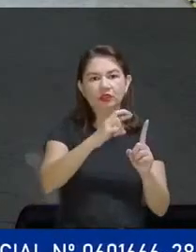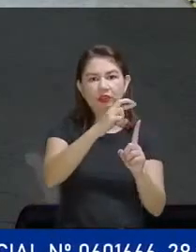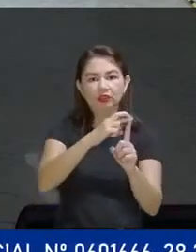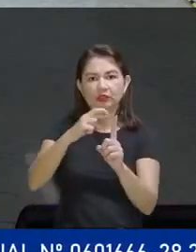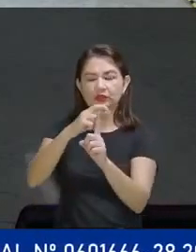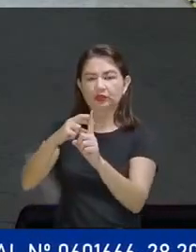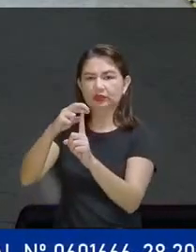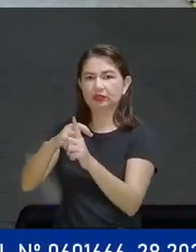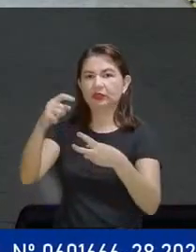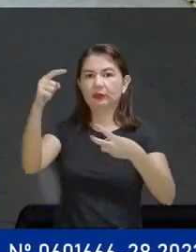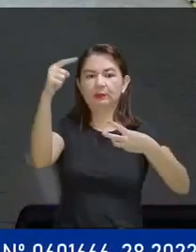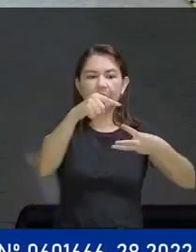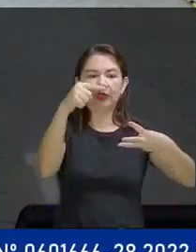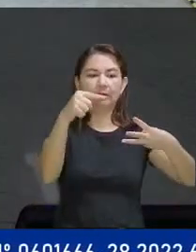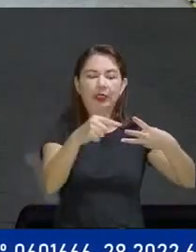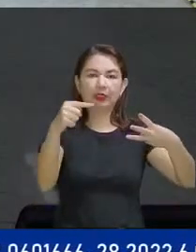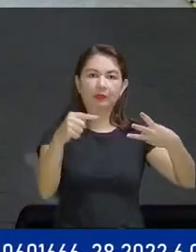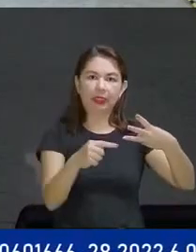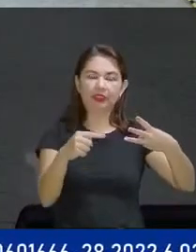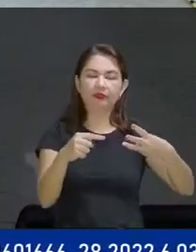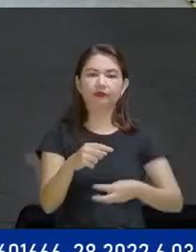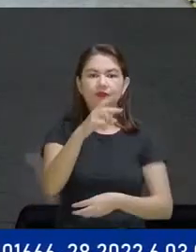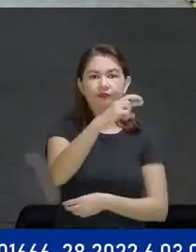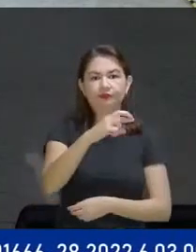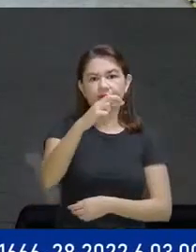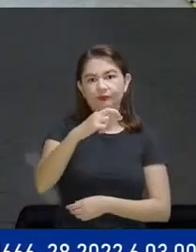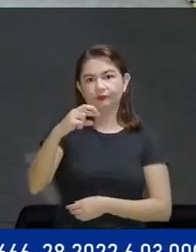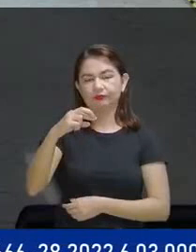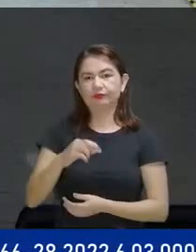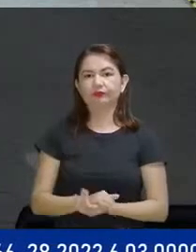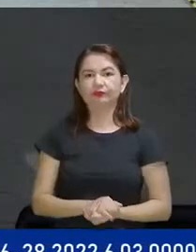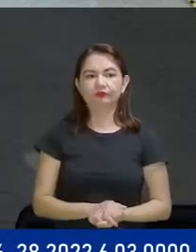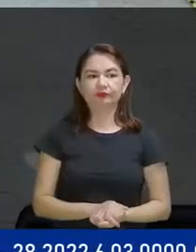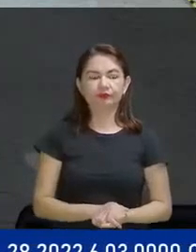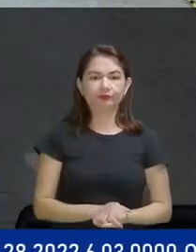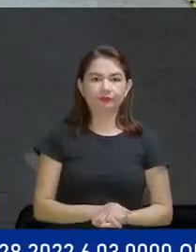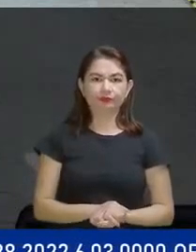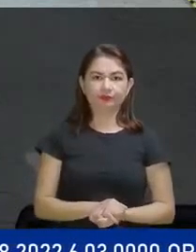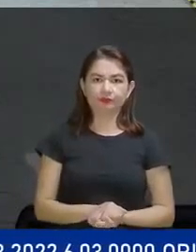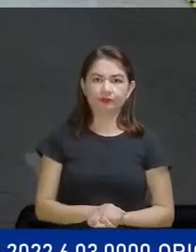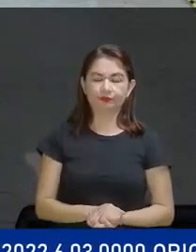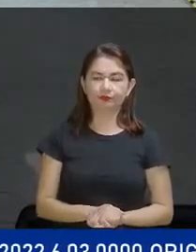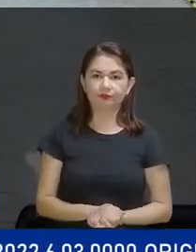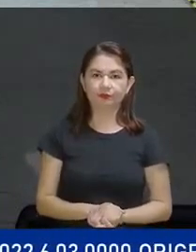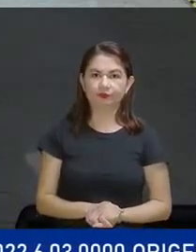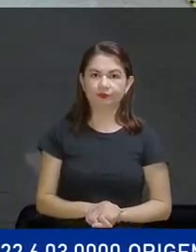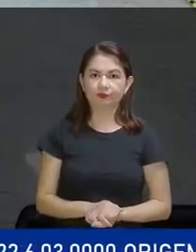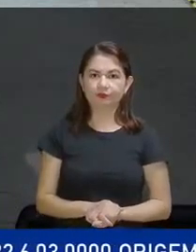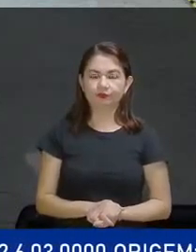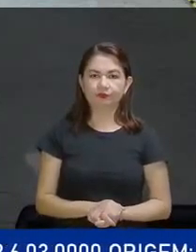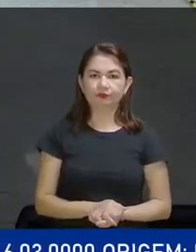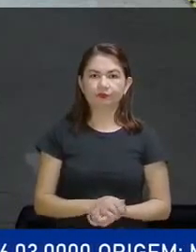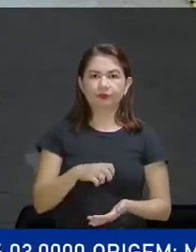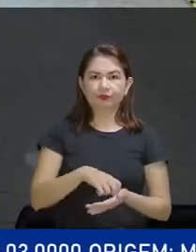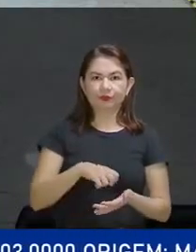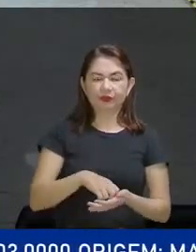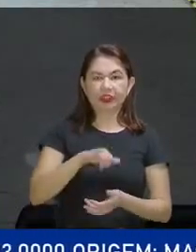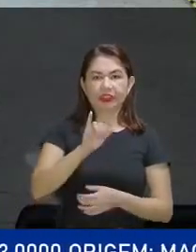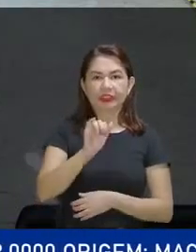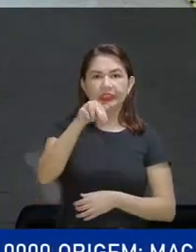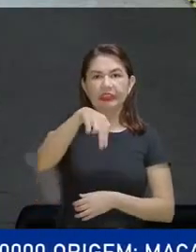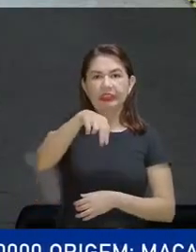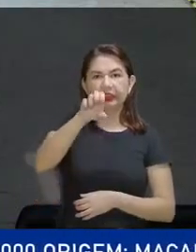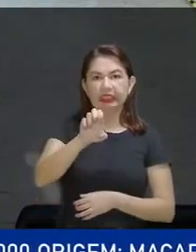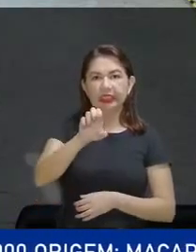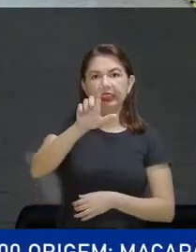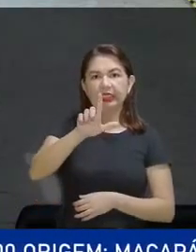Fábio Wilson Moreira Jucá, Felipe Luan Moreira Barreto e Irlon Sarmento de Moraes a sanção de inelegibilidade